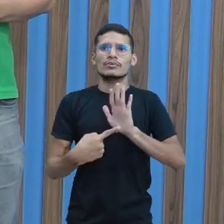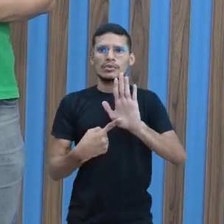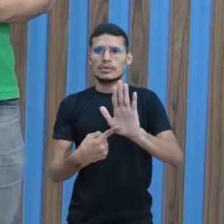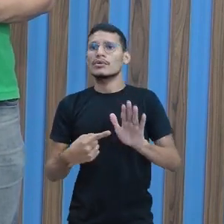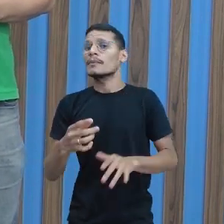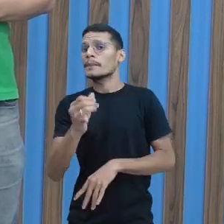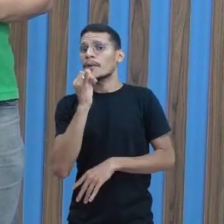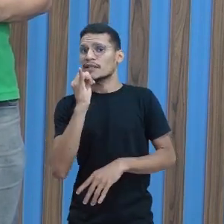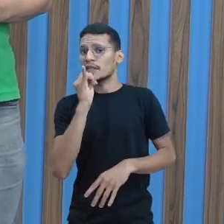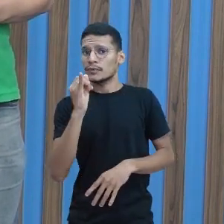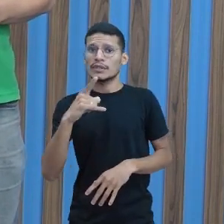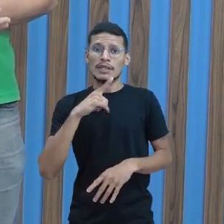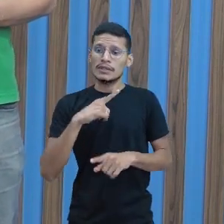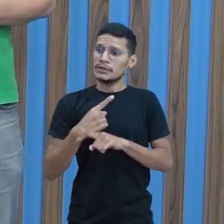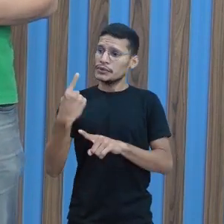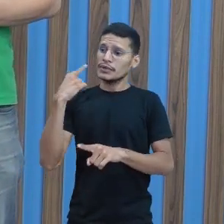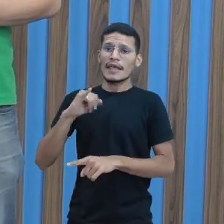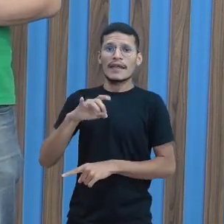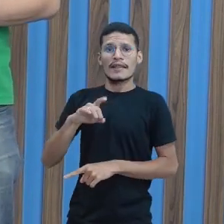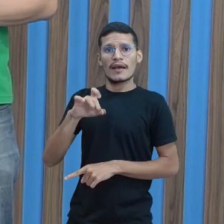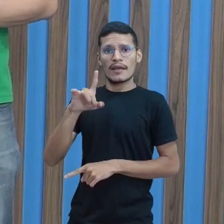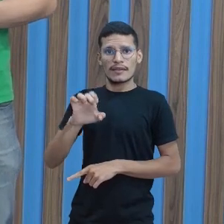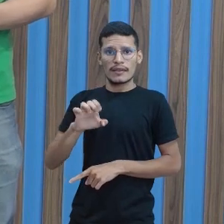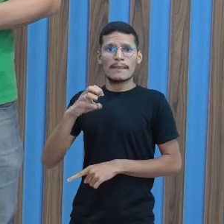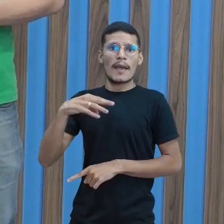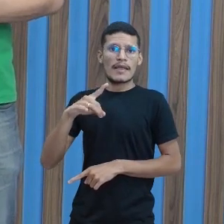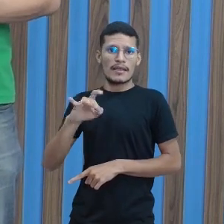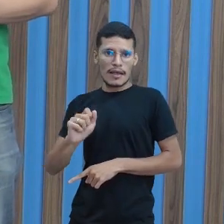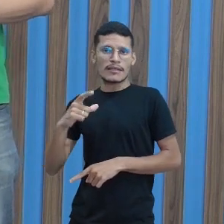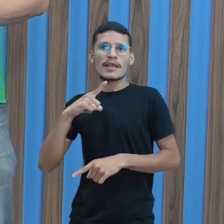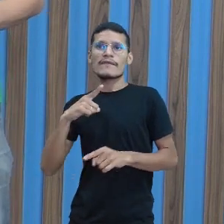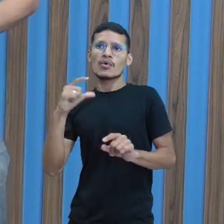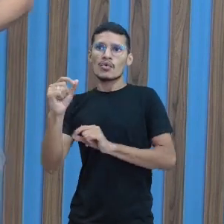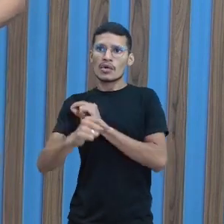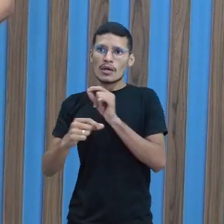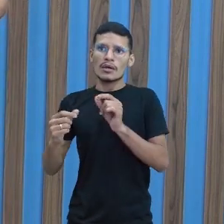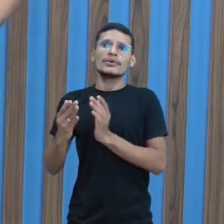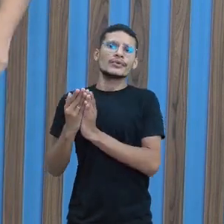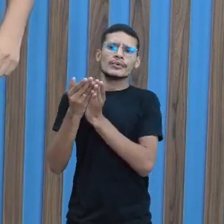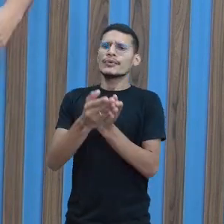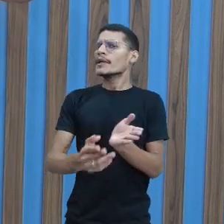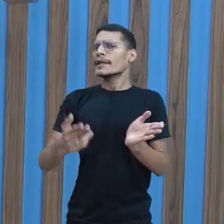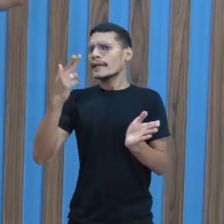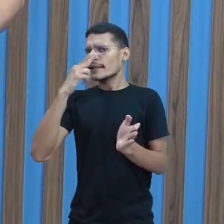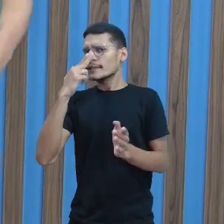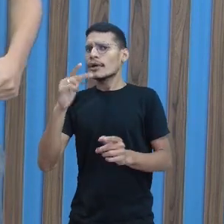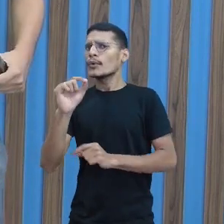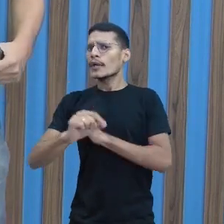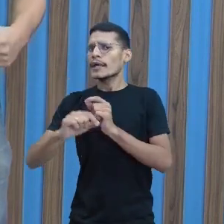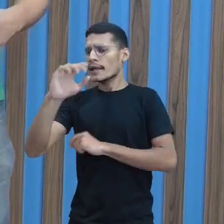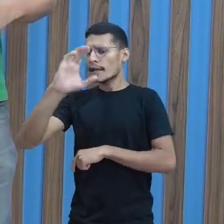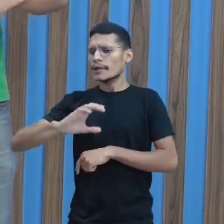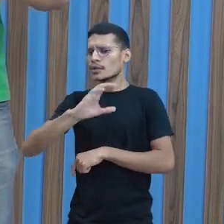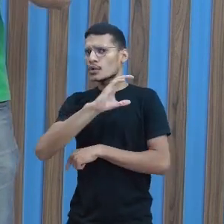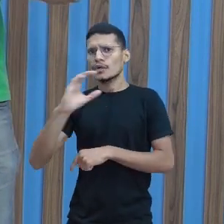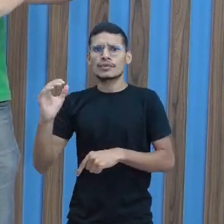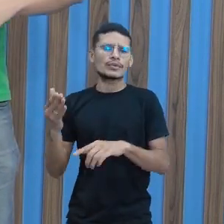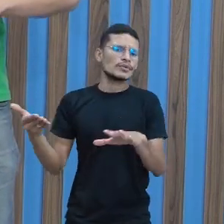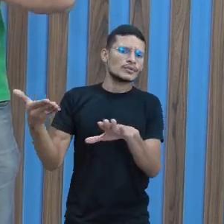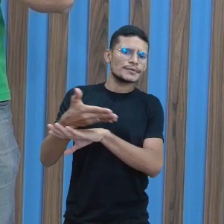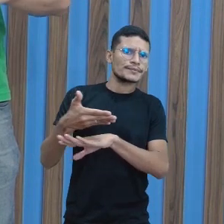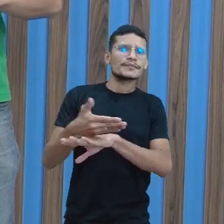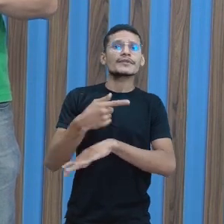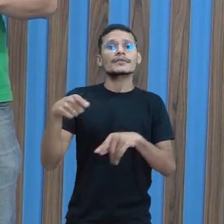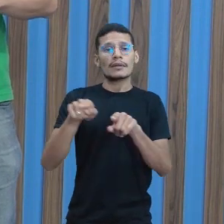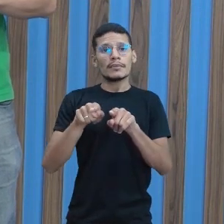disso é na Idade Média, quando nós tivemos as cruzadas, em que os cristãos, né, insuflados pela Igreja Católica e também